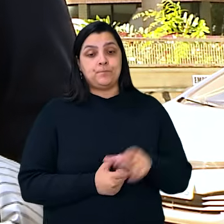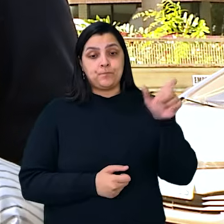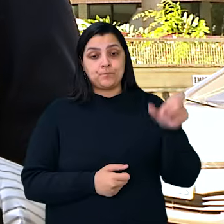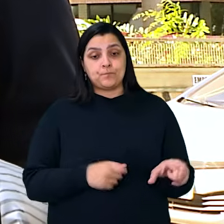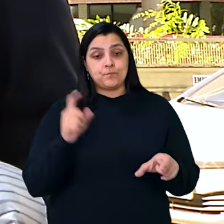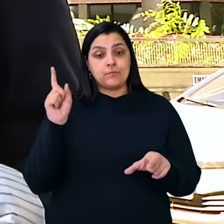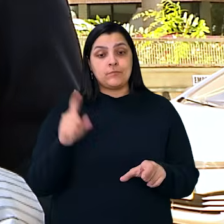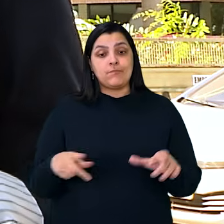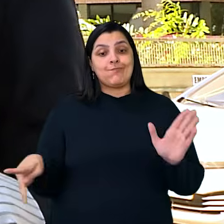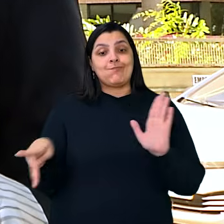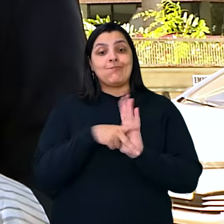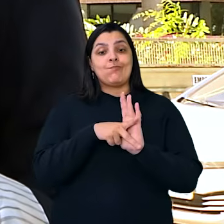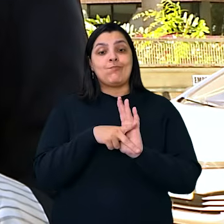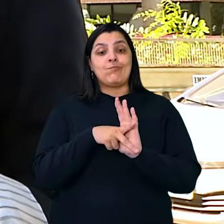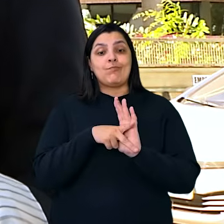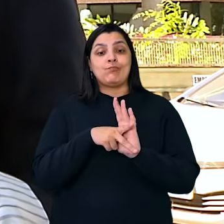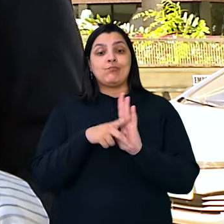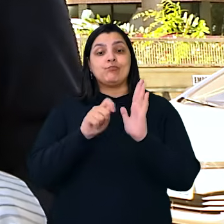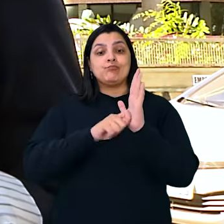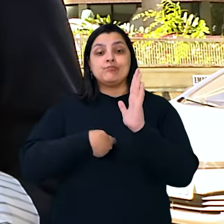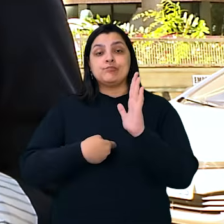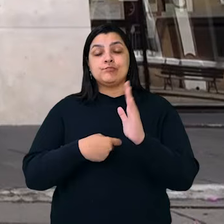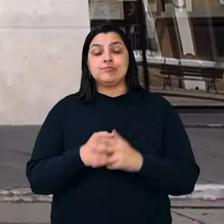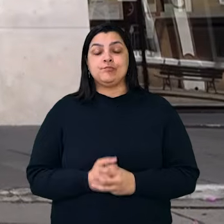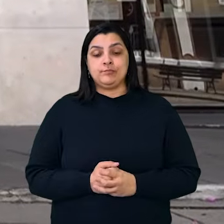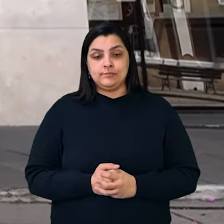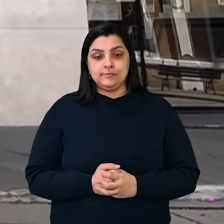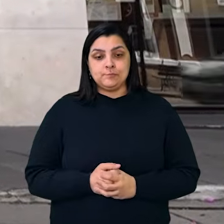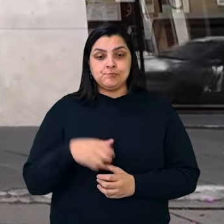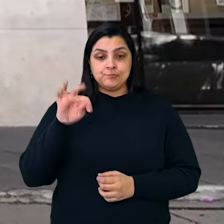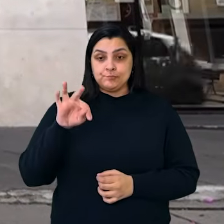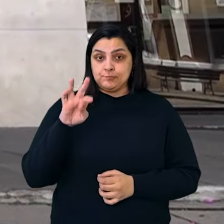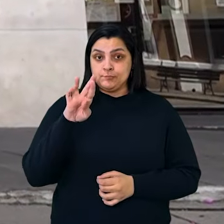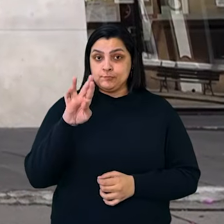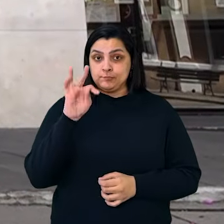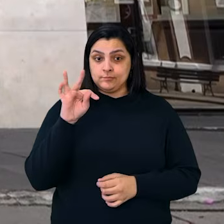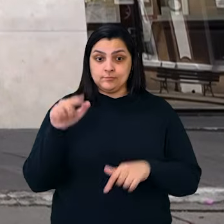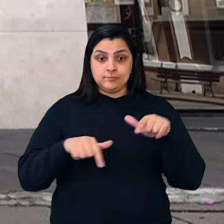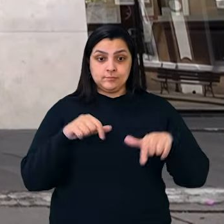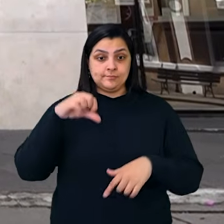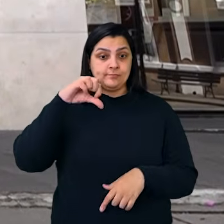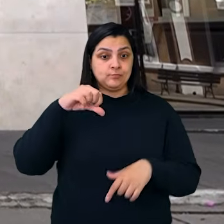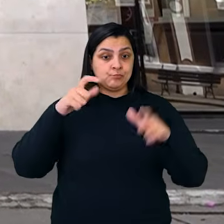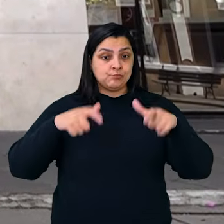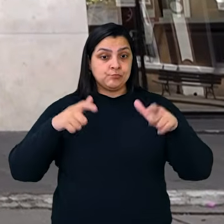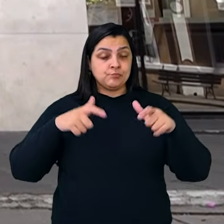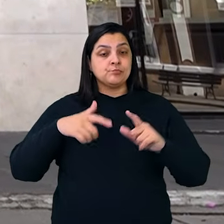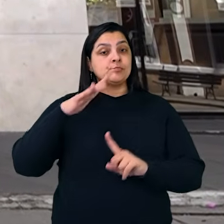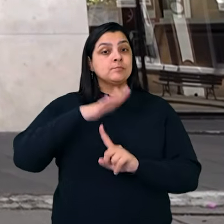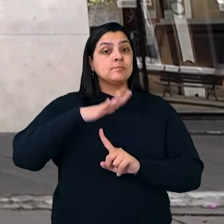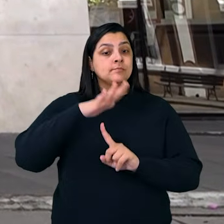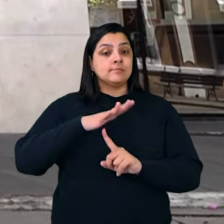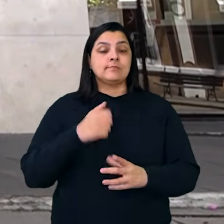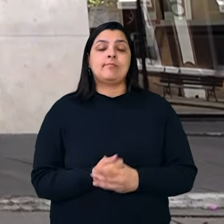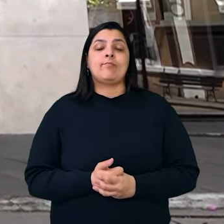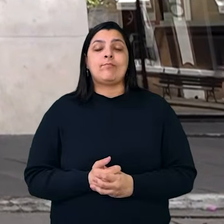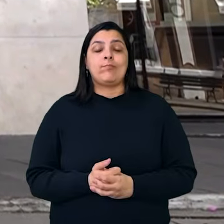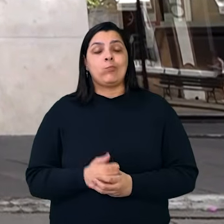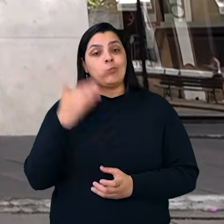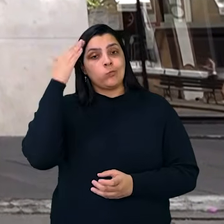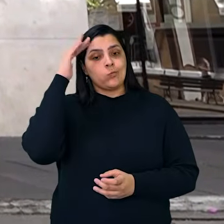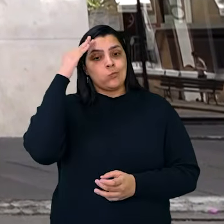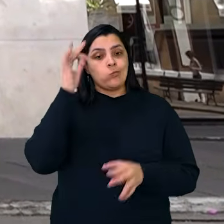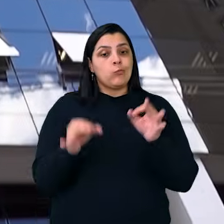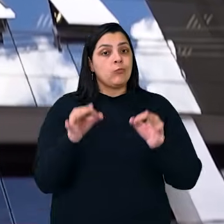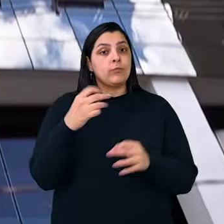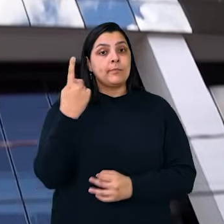ela, essa função seria própria do contrato. O Tribunal Regional do Trabalho da 9ª Região, no Paraná, seguiu o